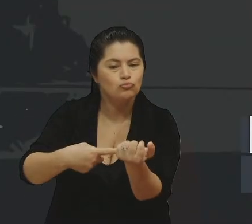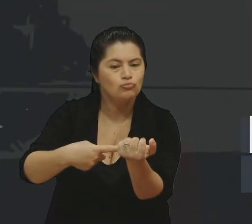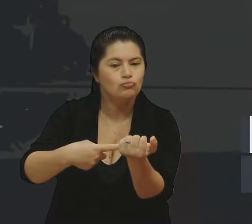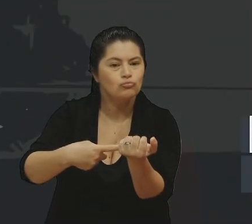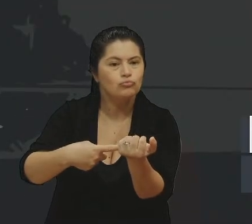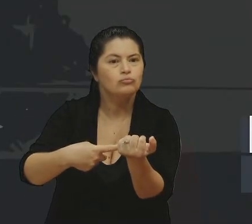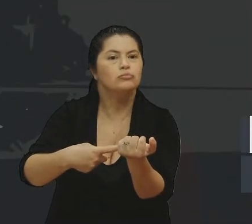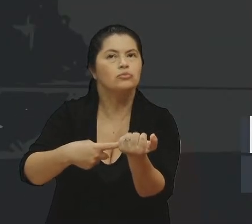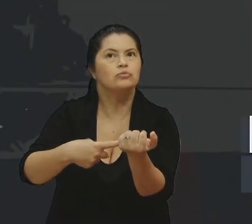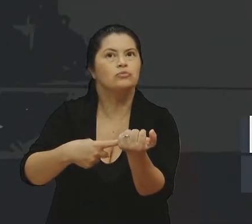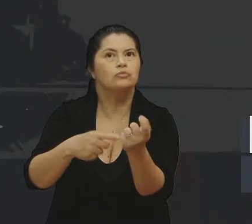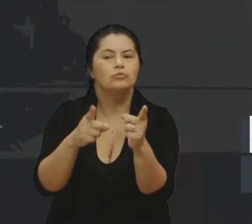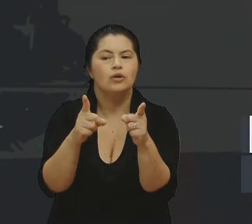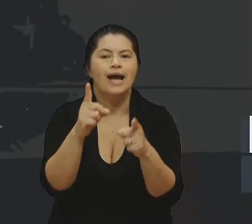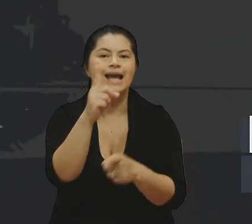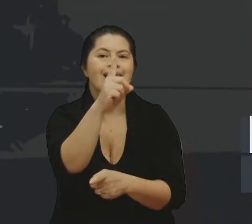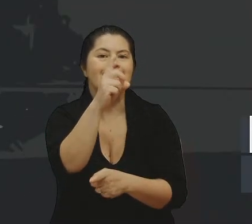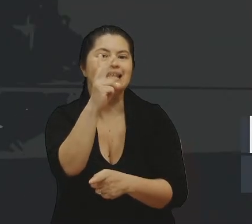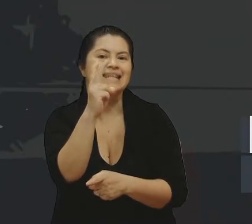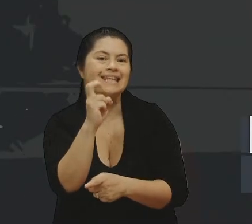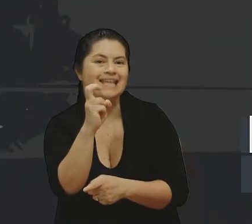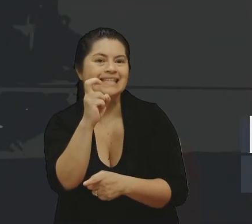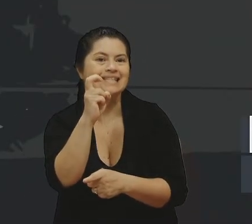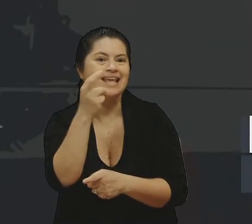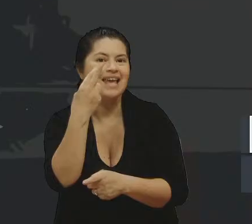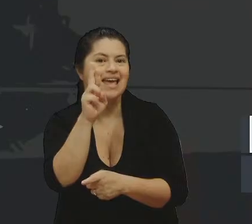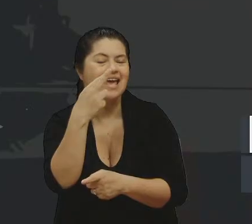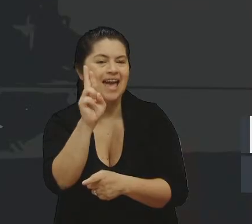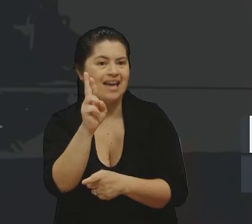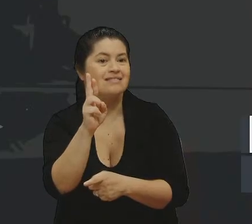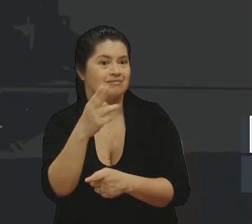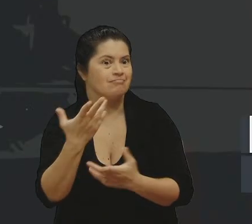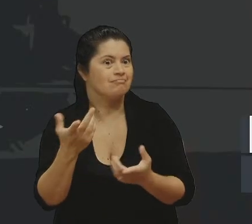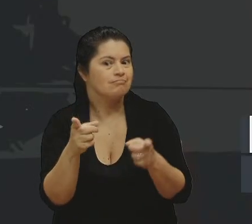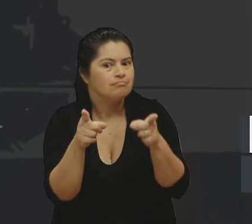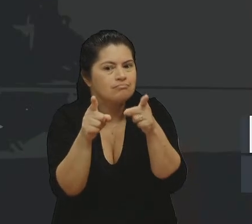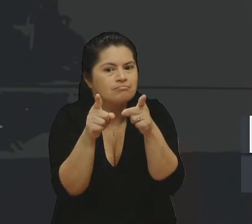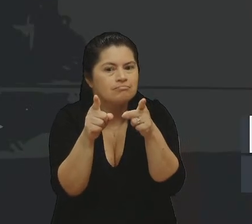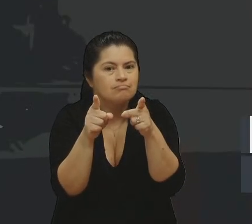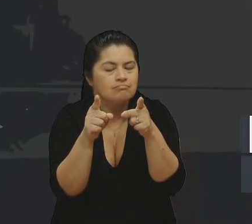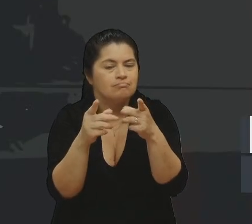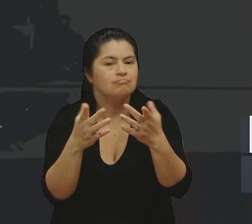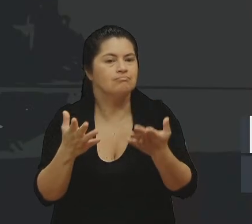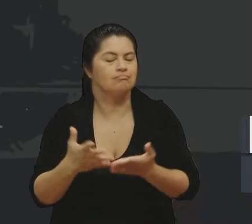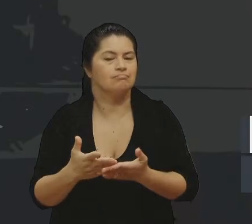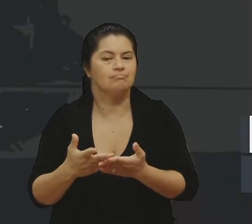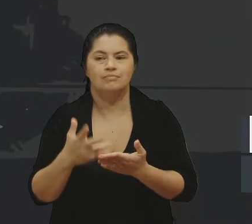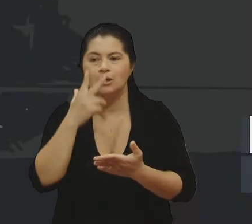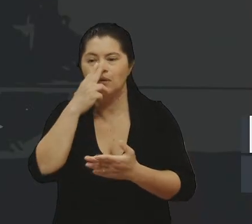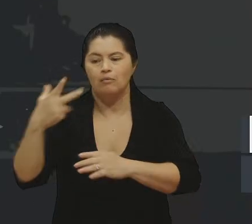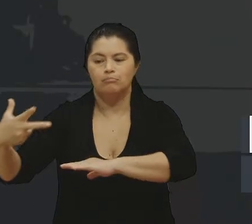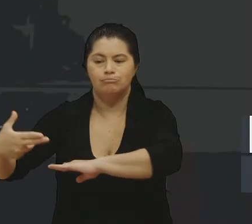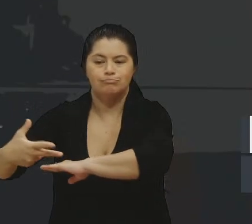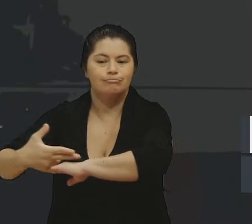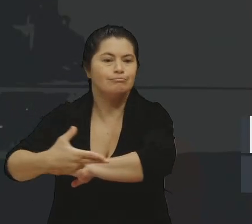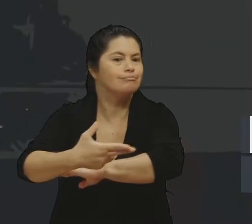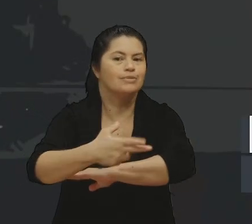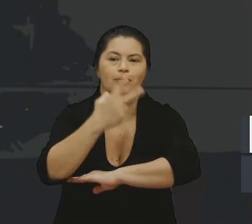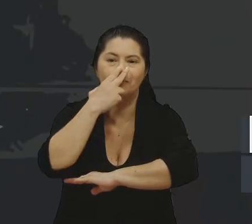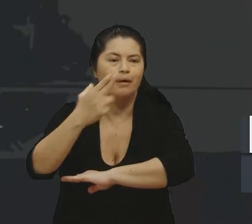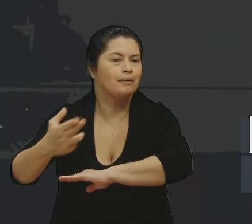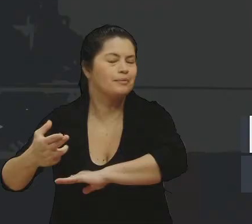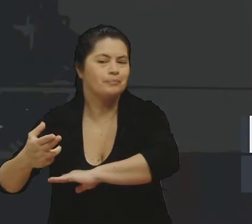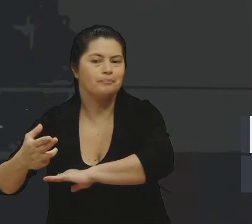R$15 um churro desse tamanho. Um churros desse tamanho, R$15. É a tosa do cão de raça do amigo lá. Aquilo